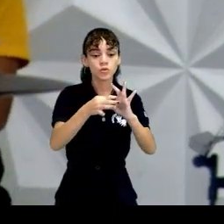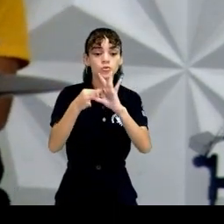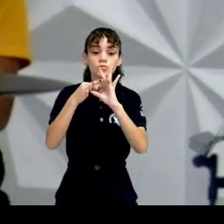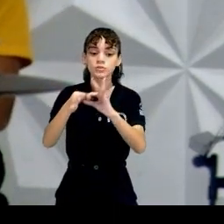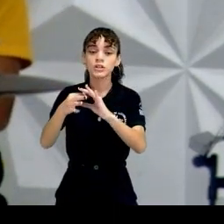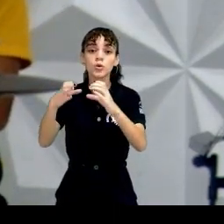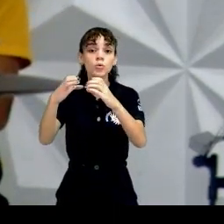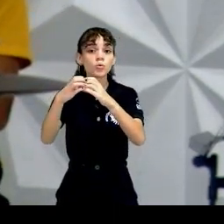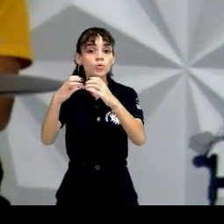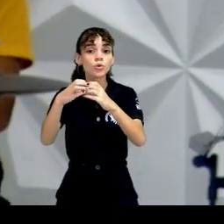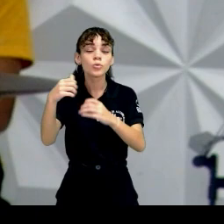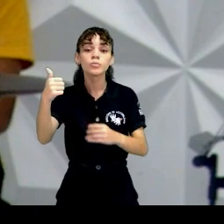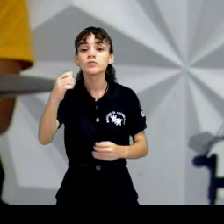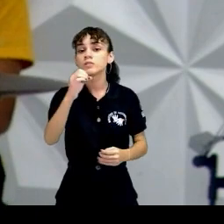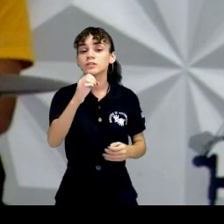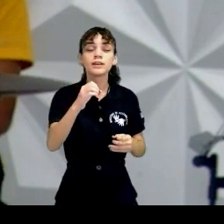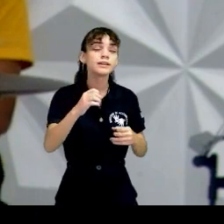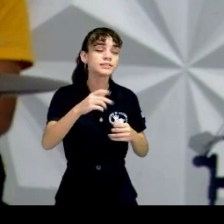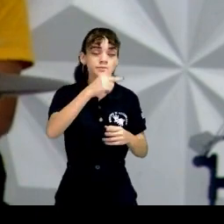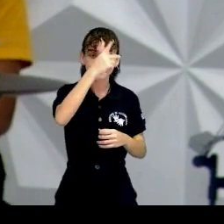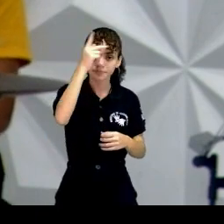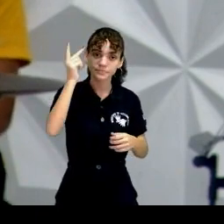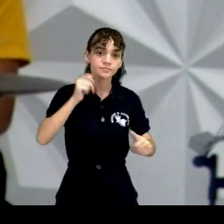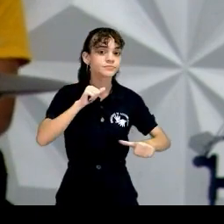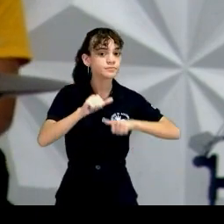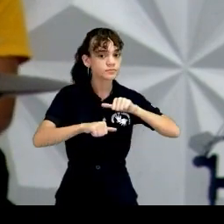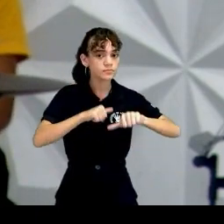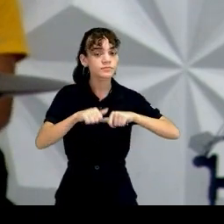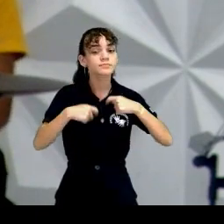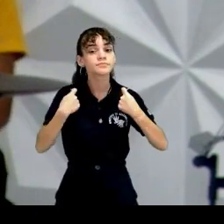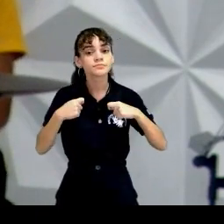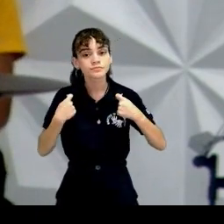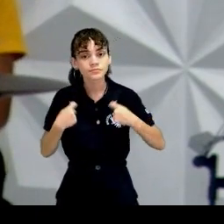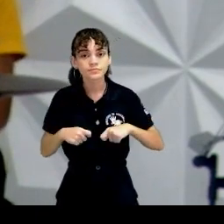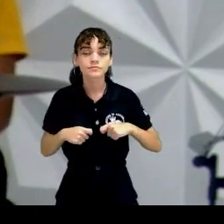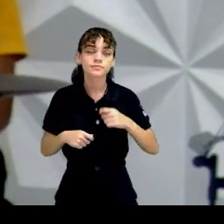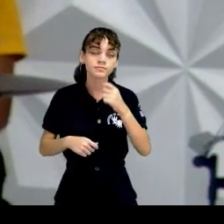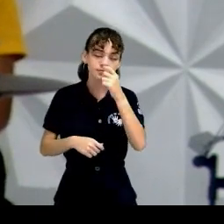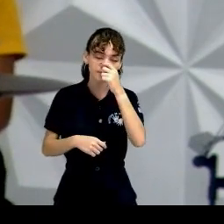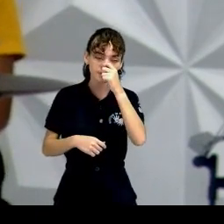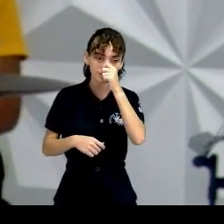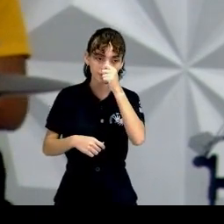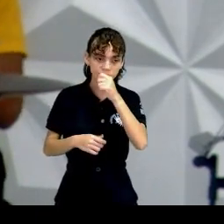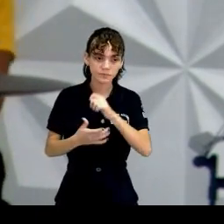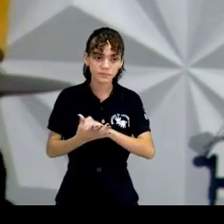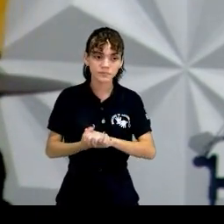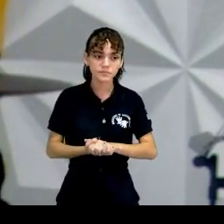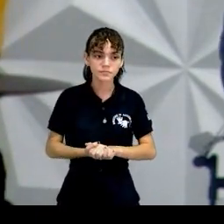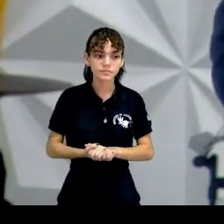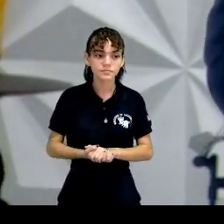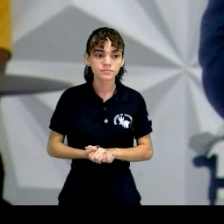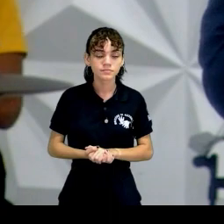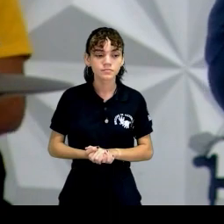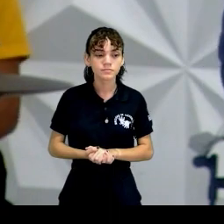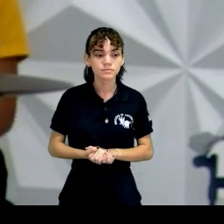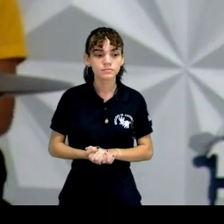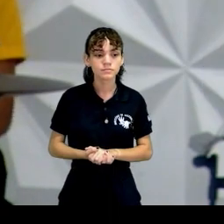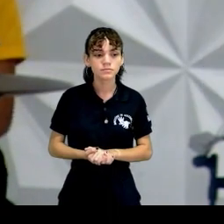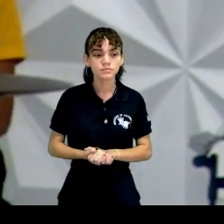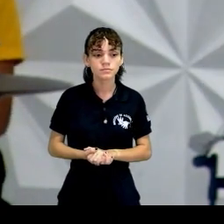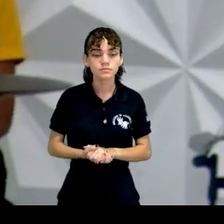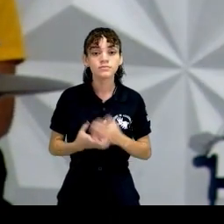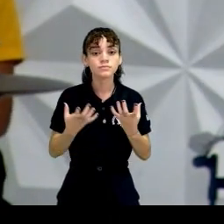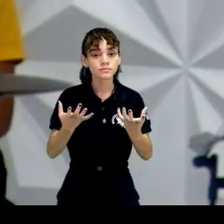só, mas os 10 estão clamando em benefício de restauração da cura de suas saúdes. Nessa